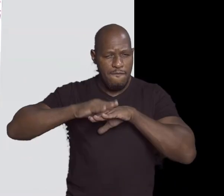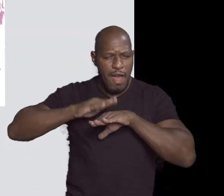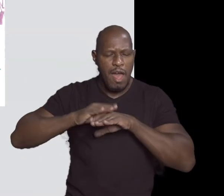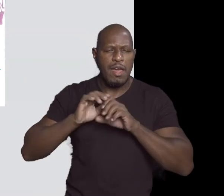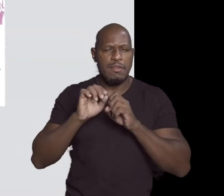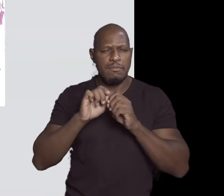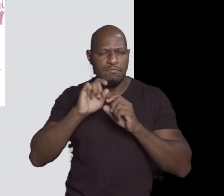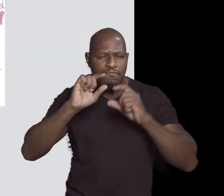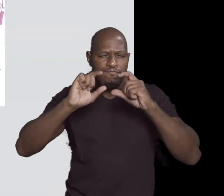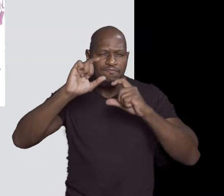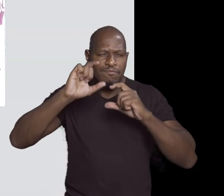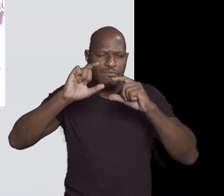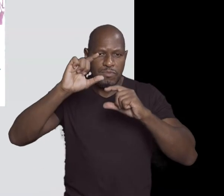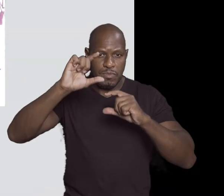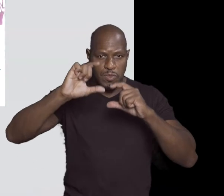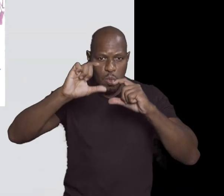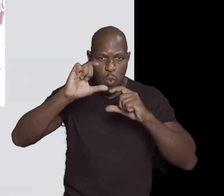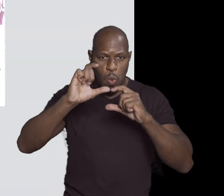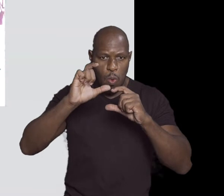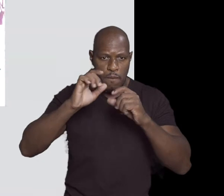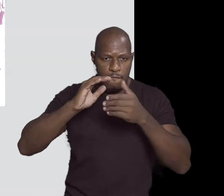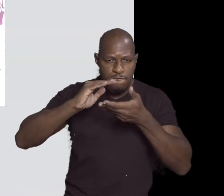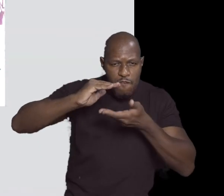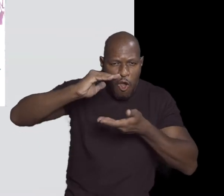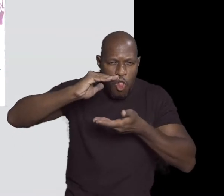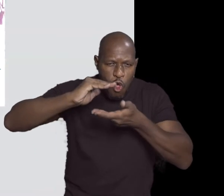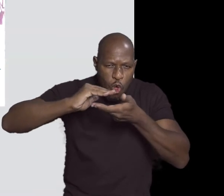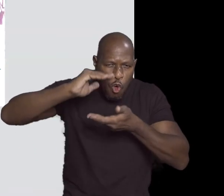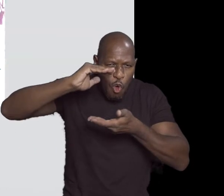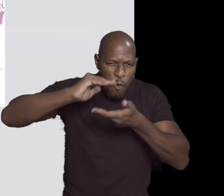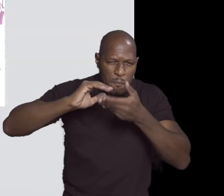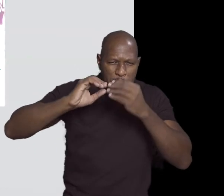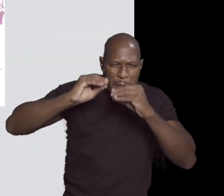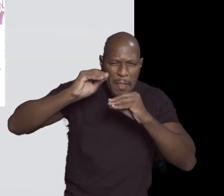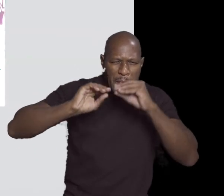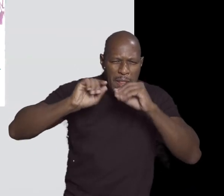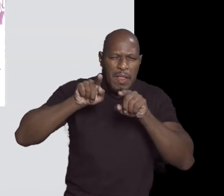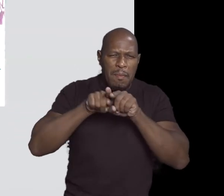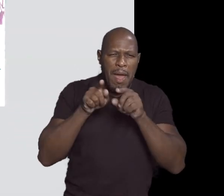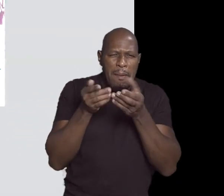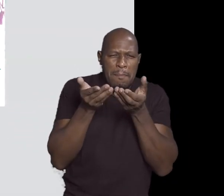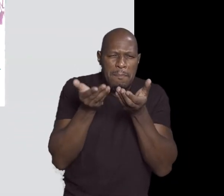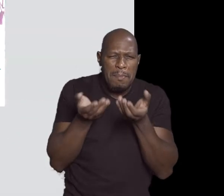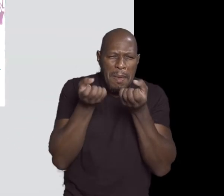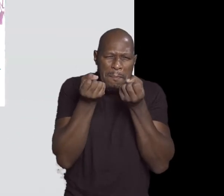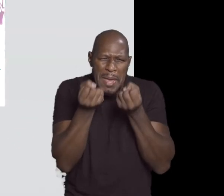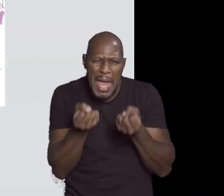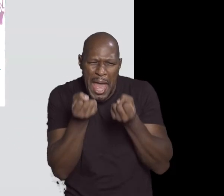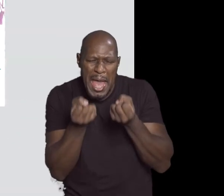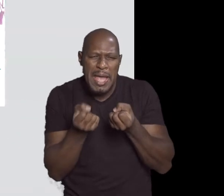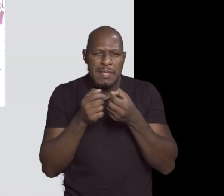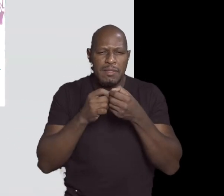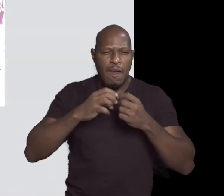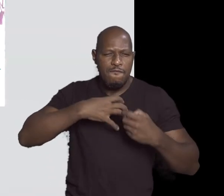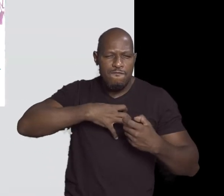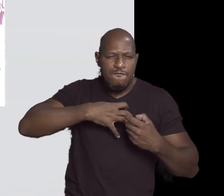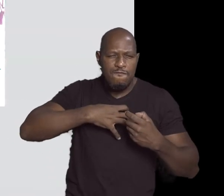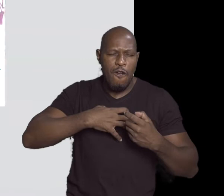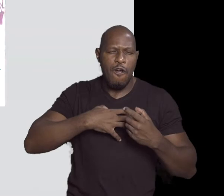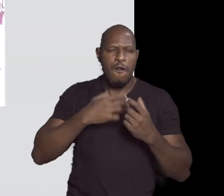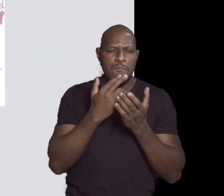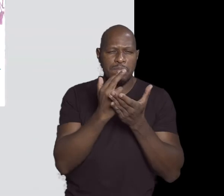dando volume, dando peso para as formas que ele